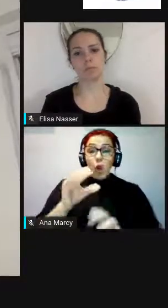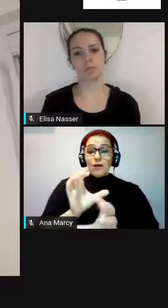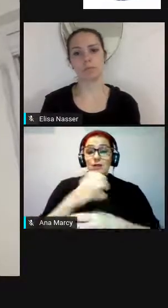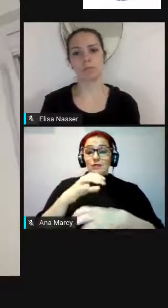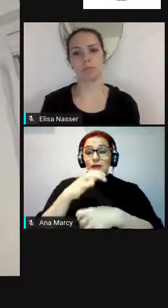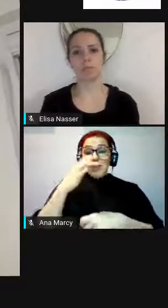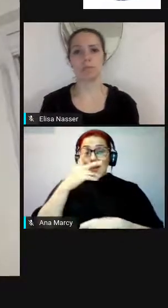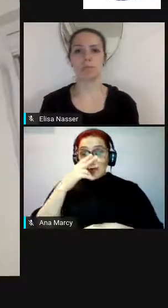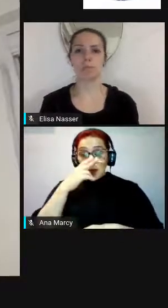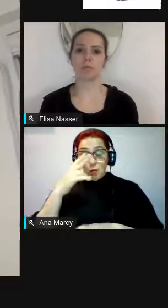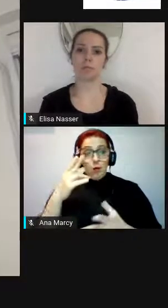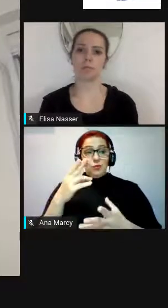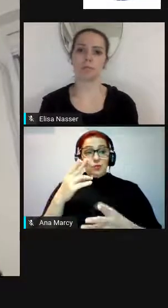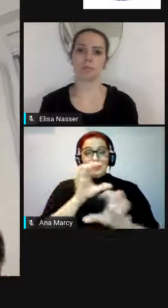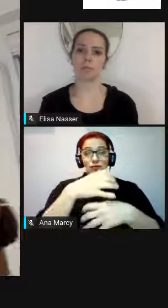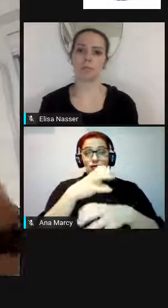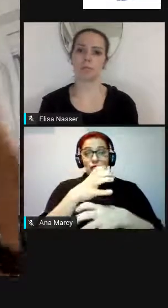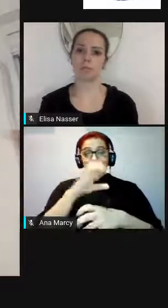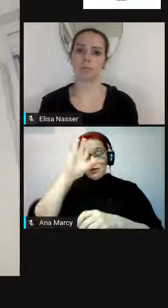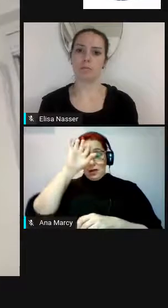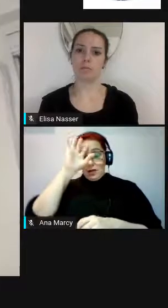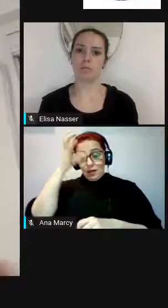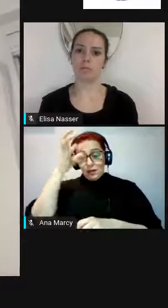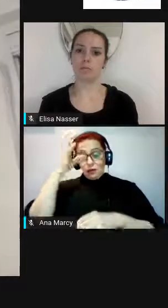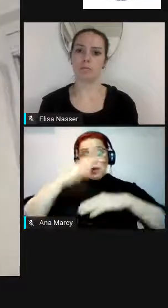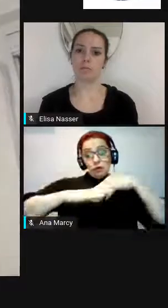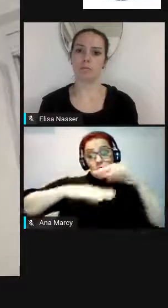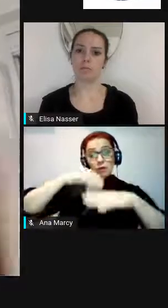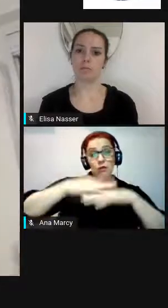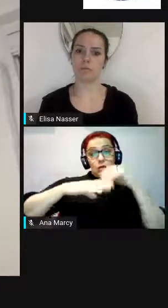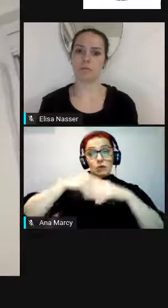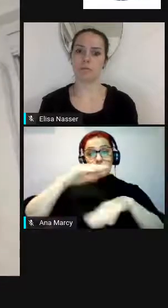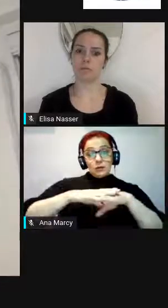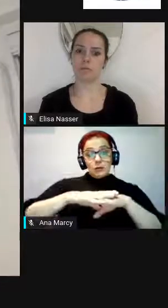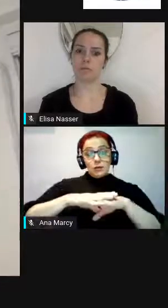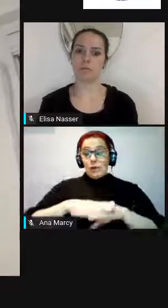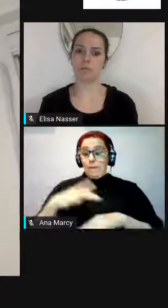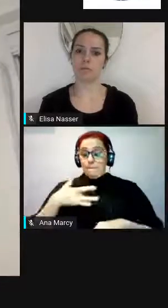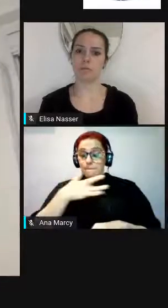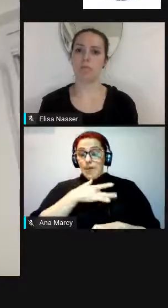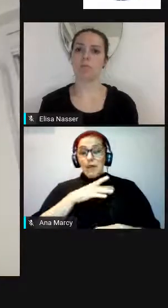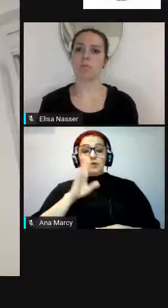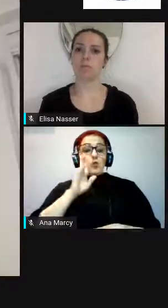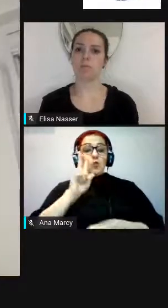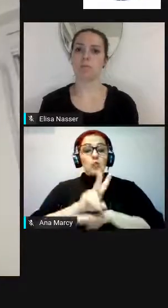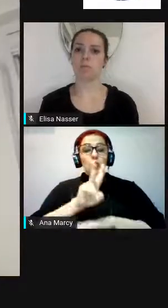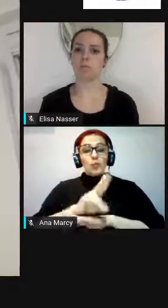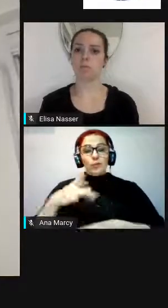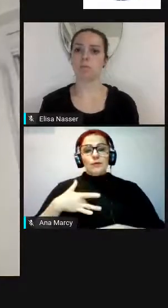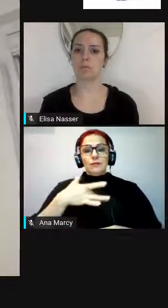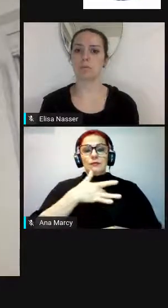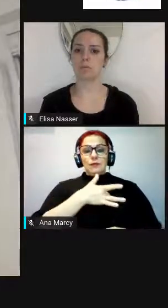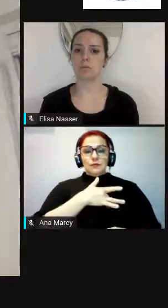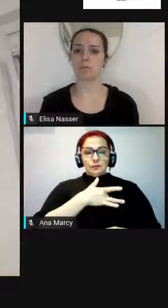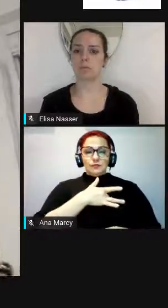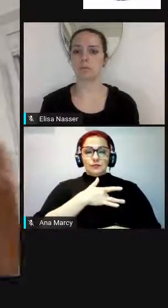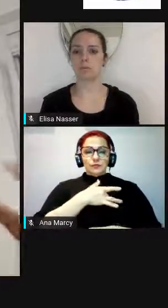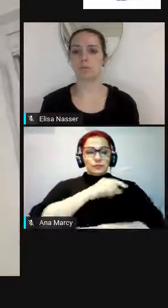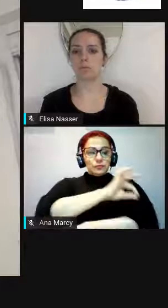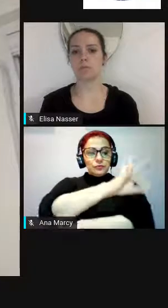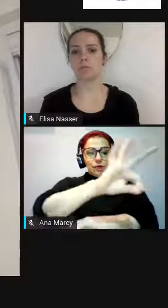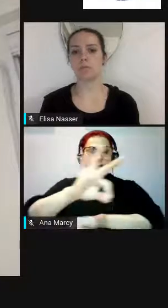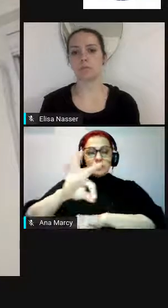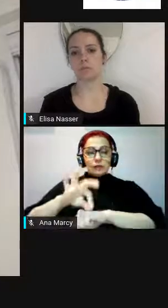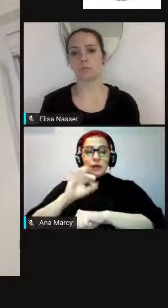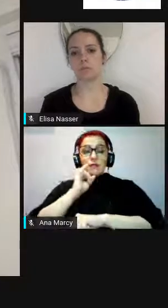saúde da pessoa o engenheiro resolve um problema de alguma construção ou instruir a uma construção trava ser bem feita o arquiteto ele